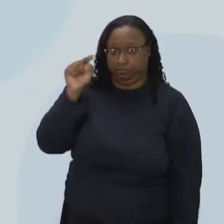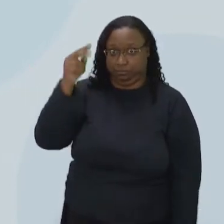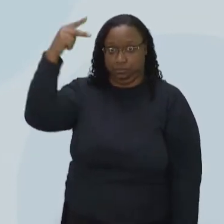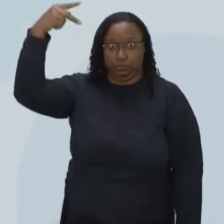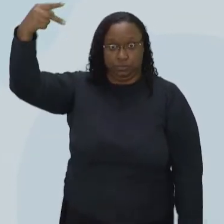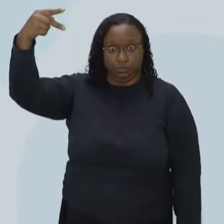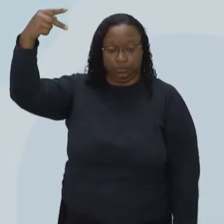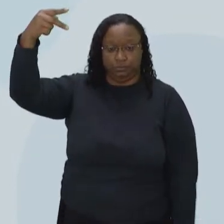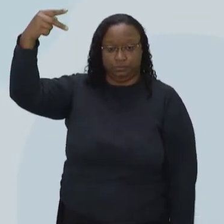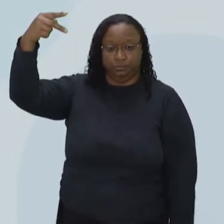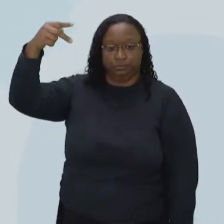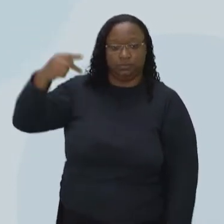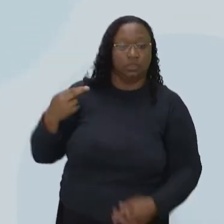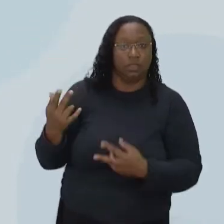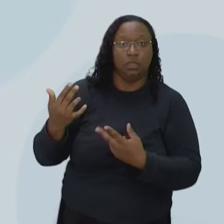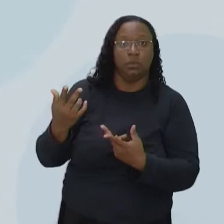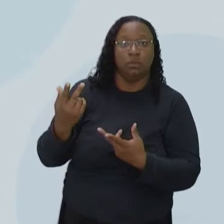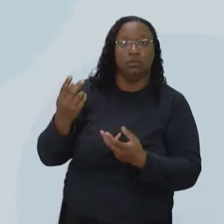0,25